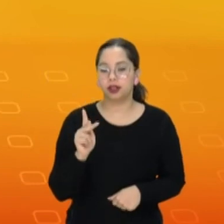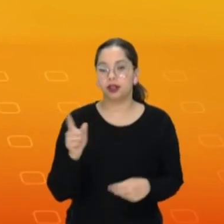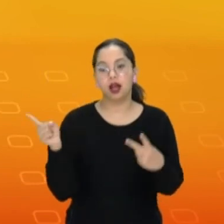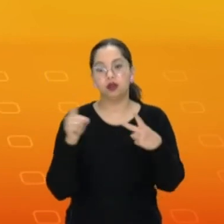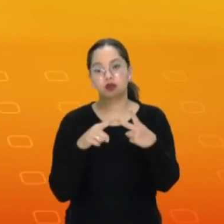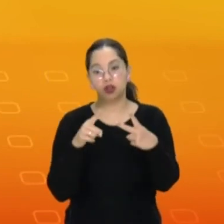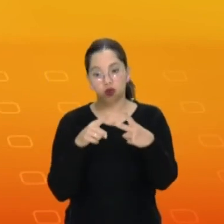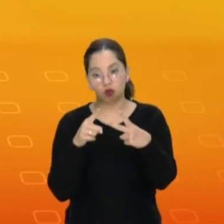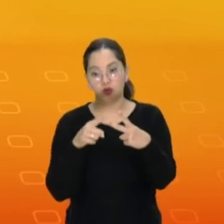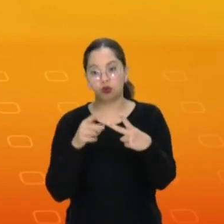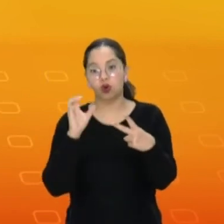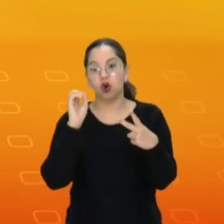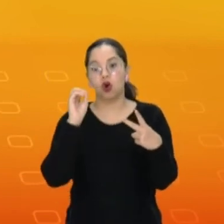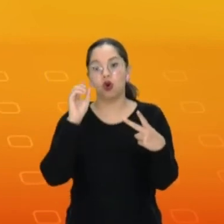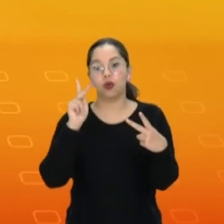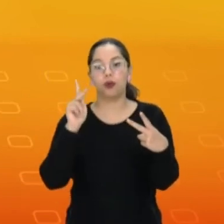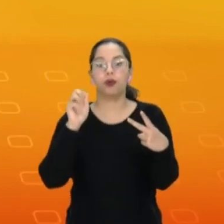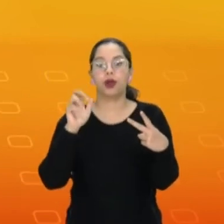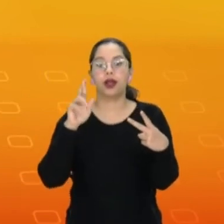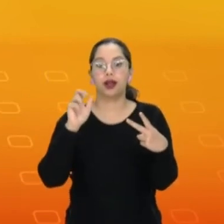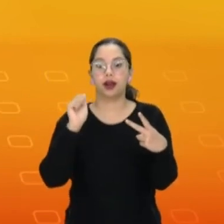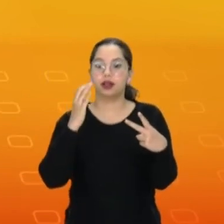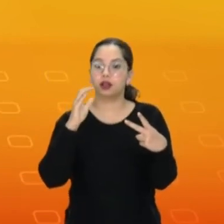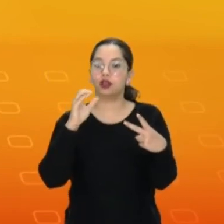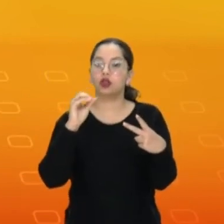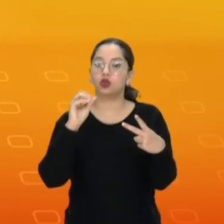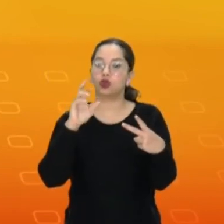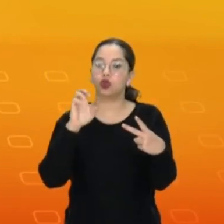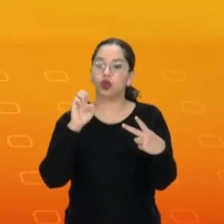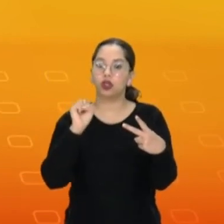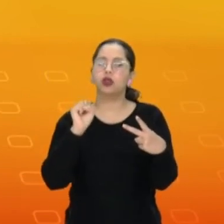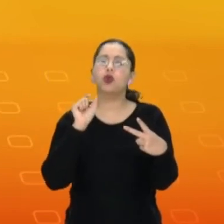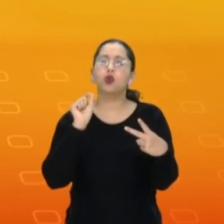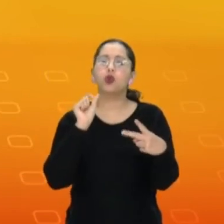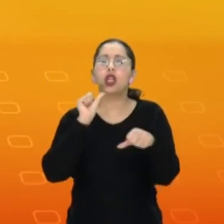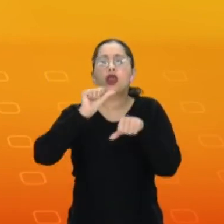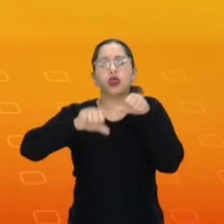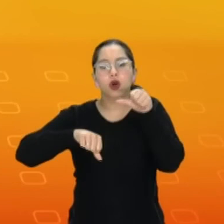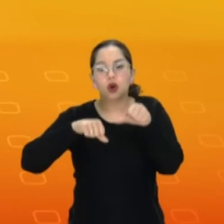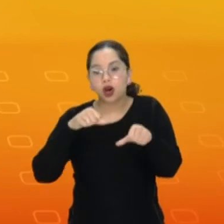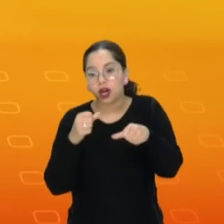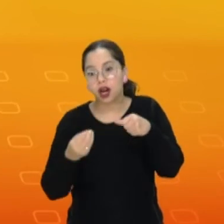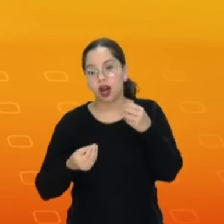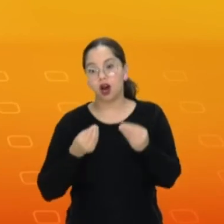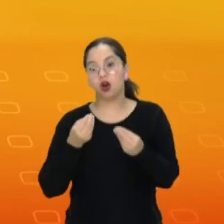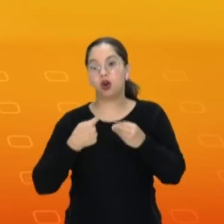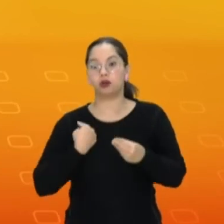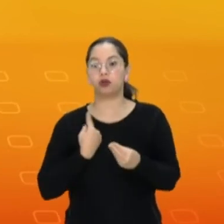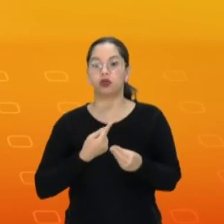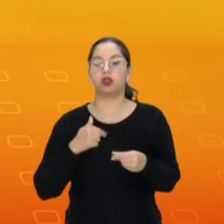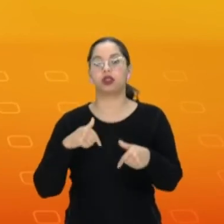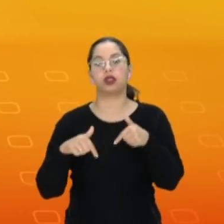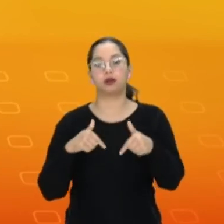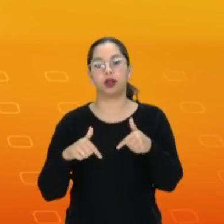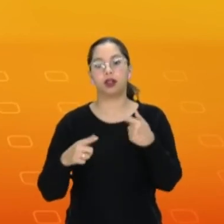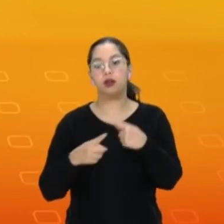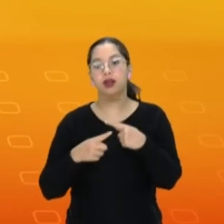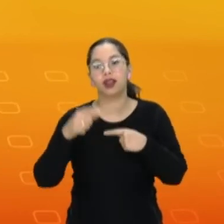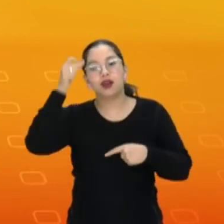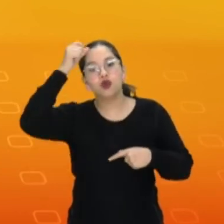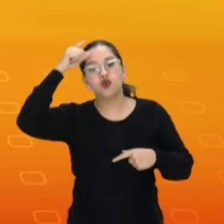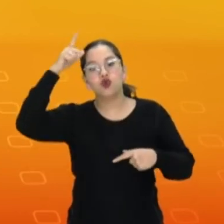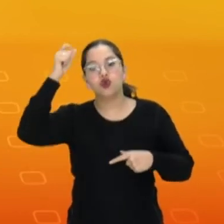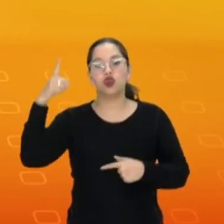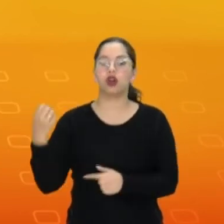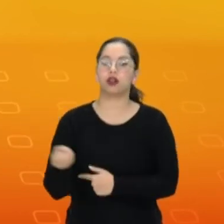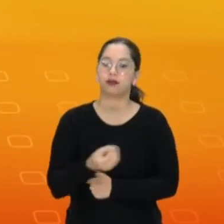de mudar a forma de trabalho né A questão da Cultura né E tem pessoas envolvidas em sua formar a gente aqui